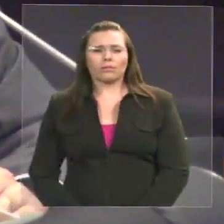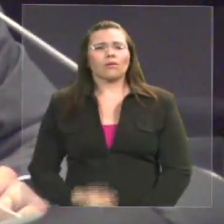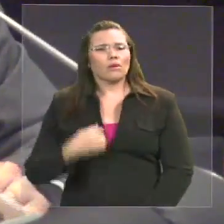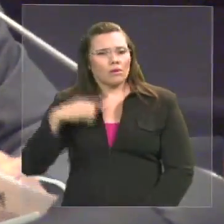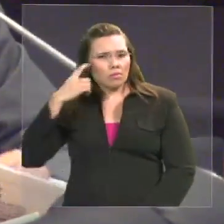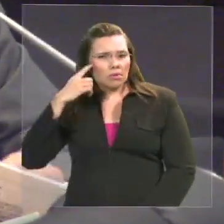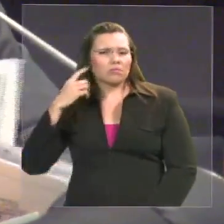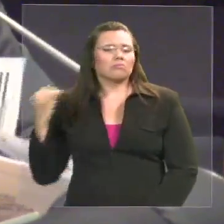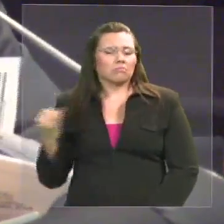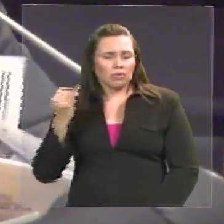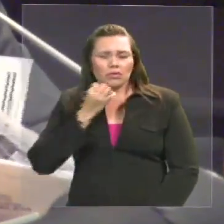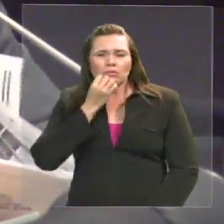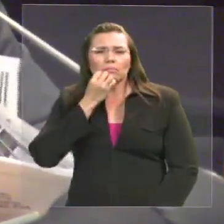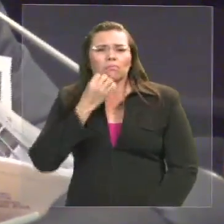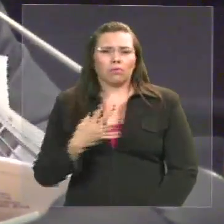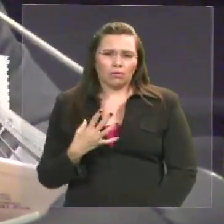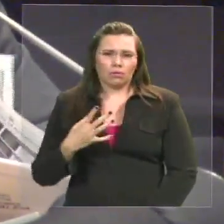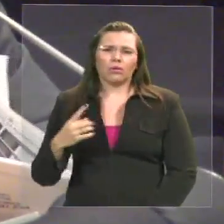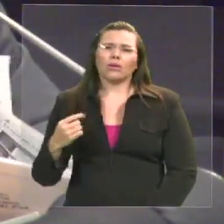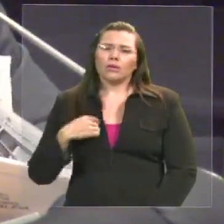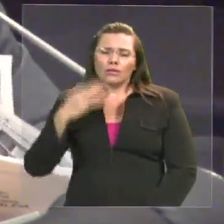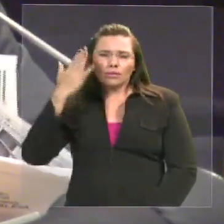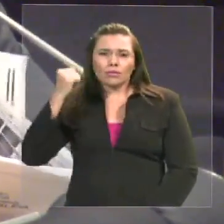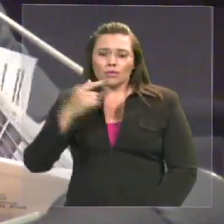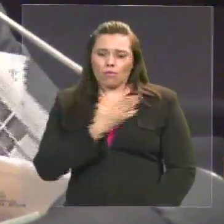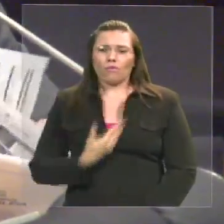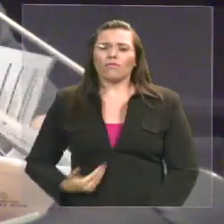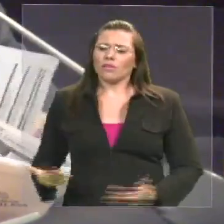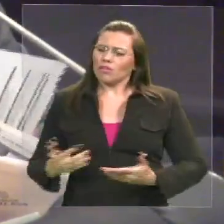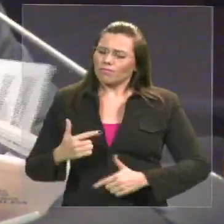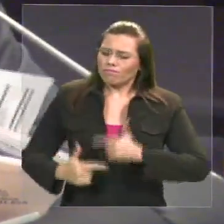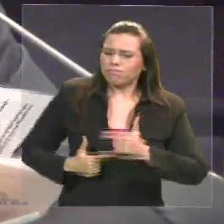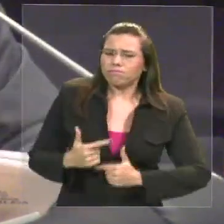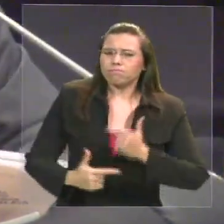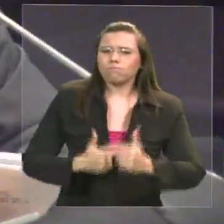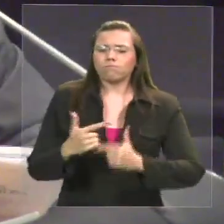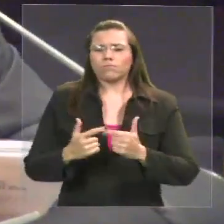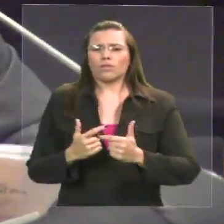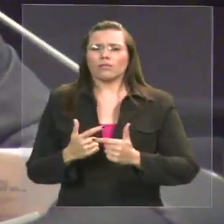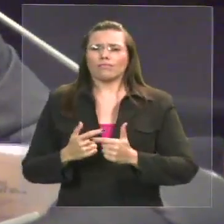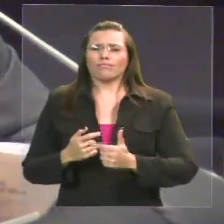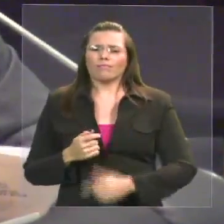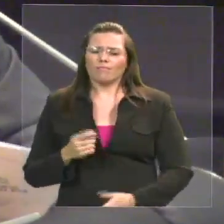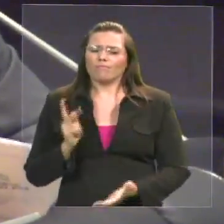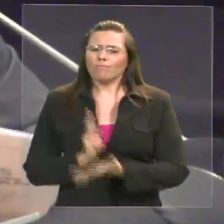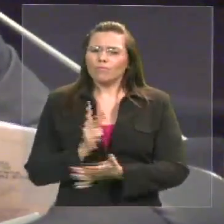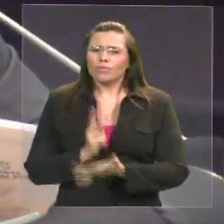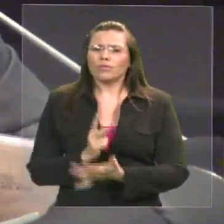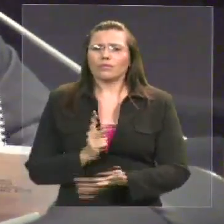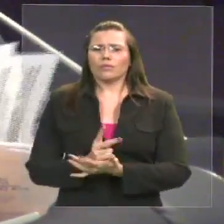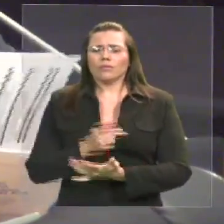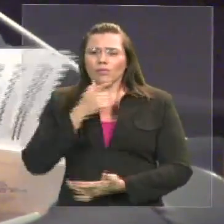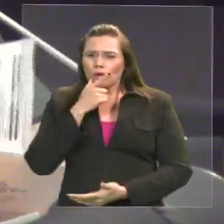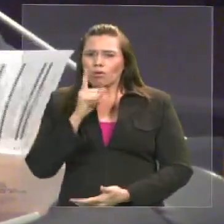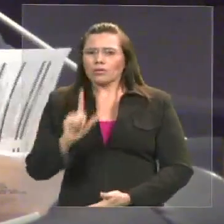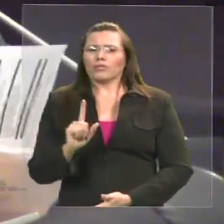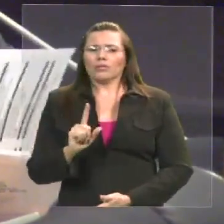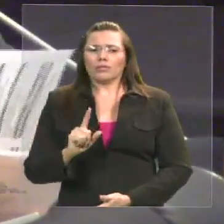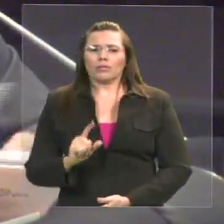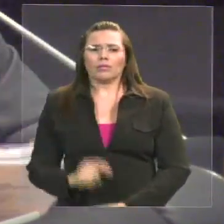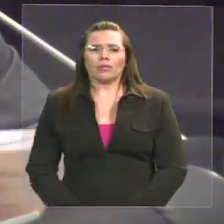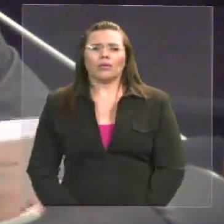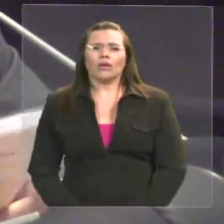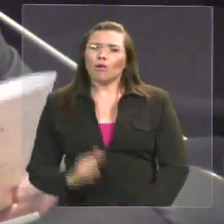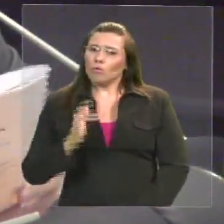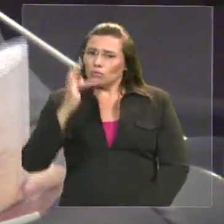trabalhar incansavelmente na aprovação desses projetos. Creio que na semana que vem já deverá estar em plenário para que a gente possa